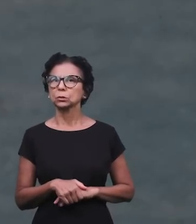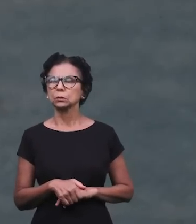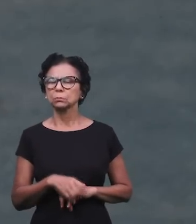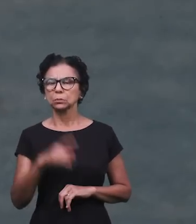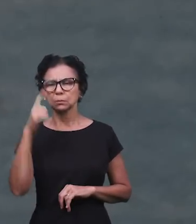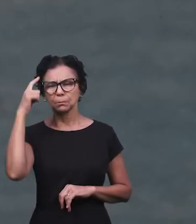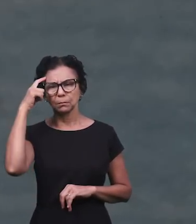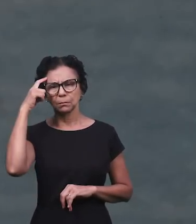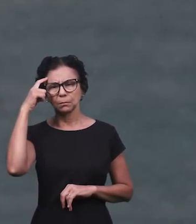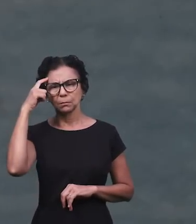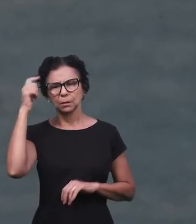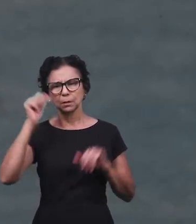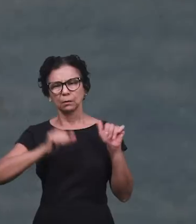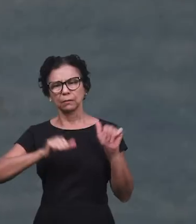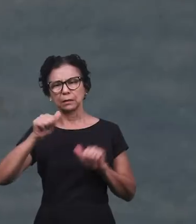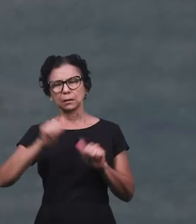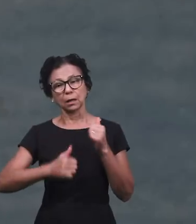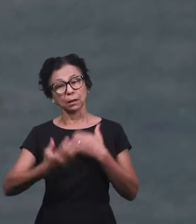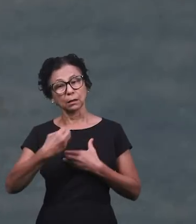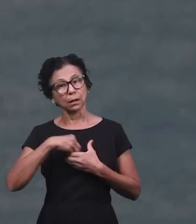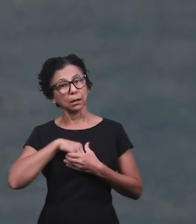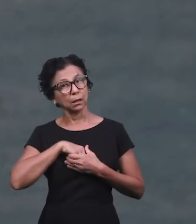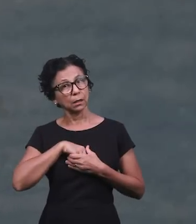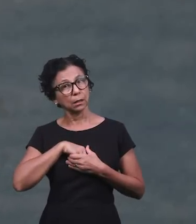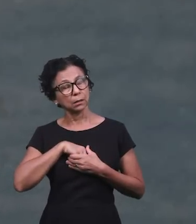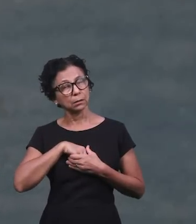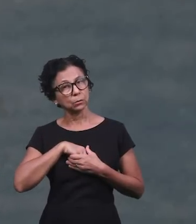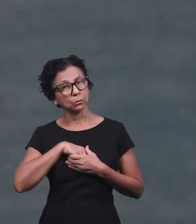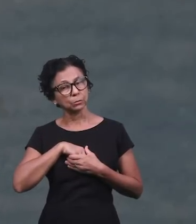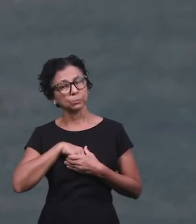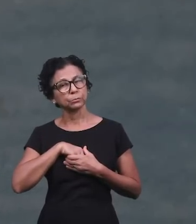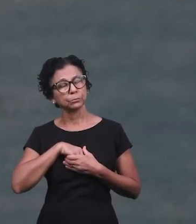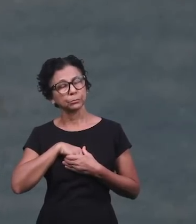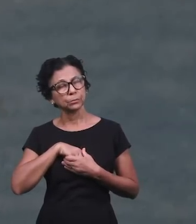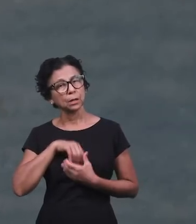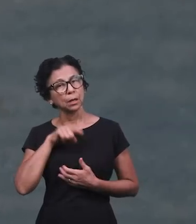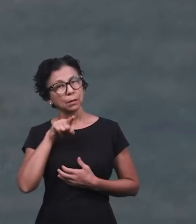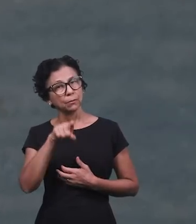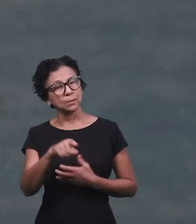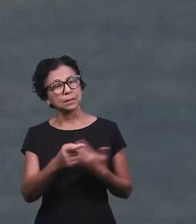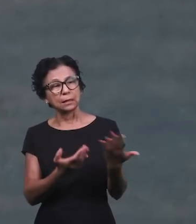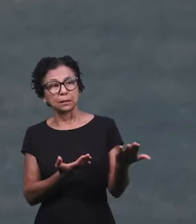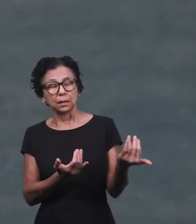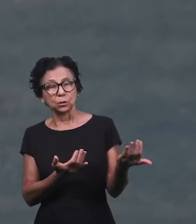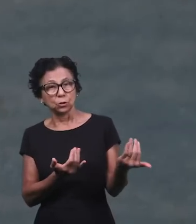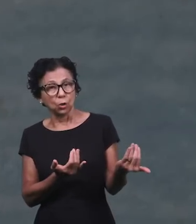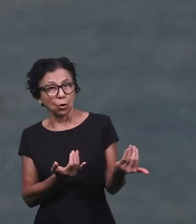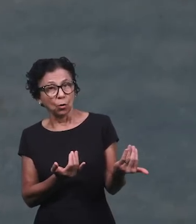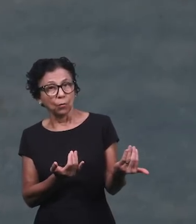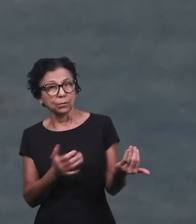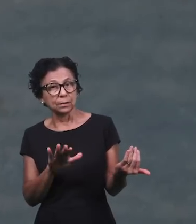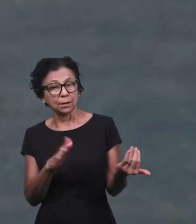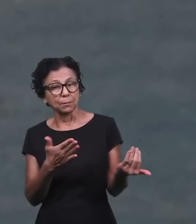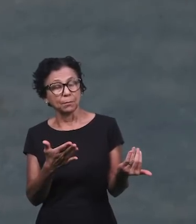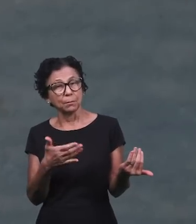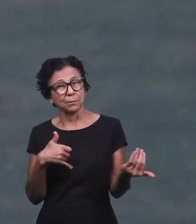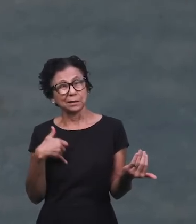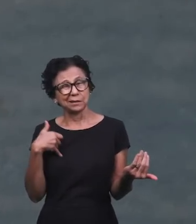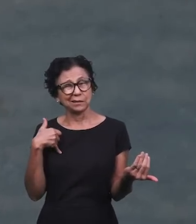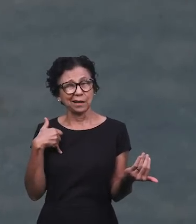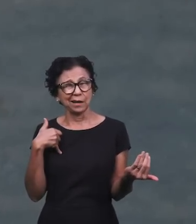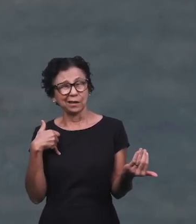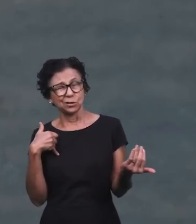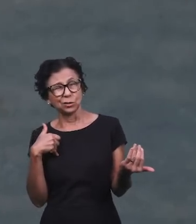nosso conhecimento, para você jovem, para você que não é tão jovem, ou seja, a mágoa às